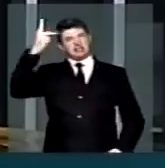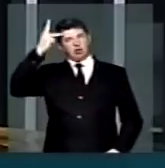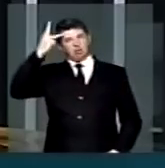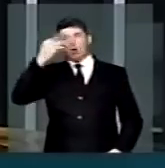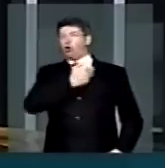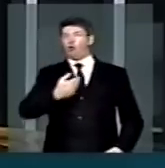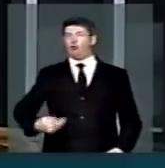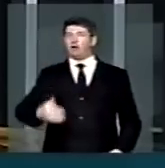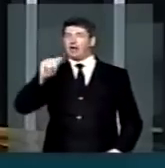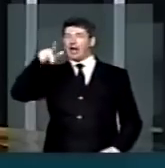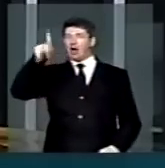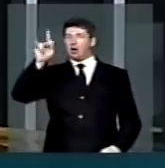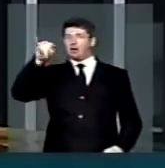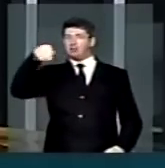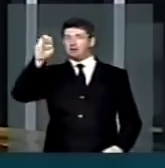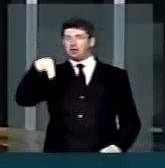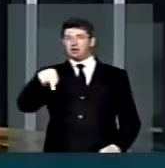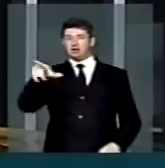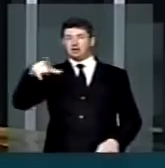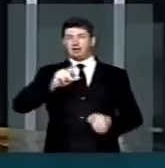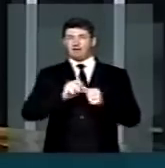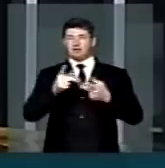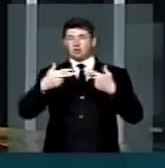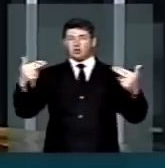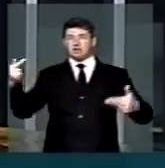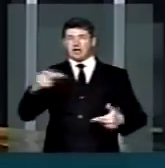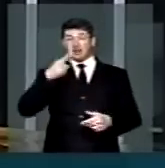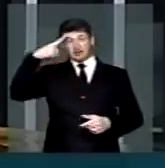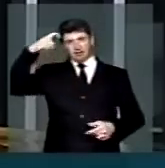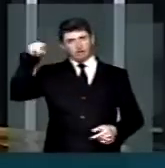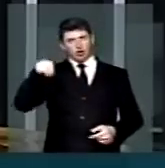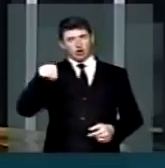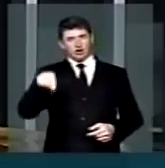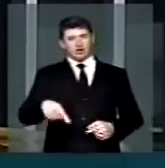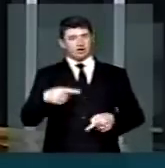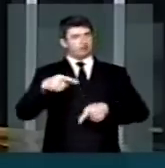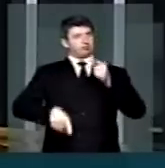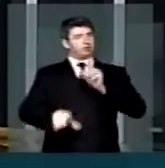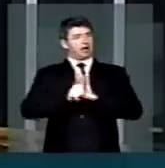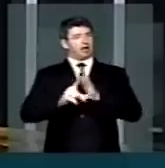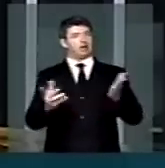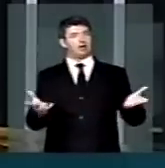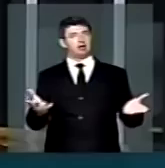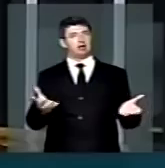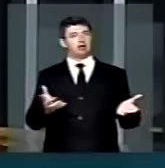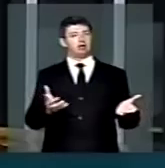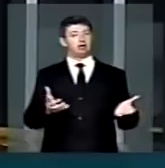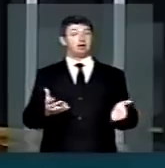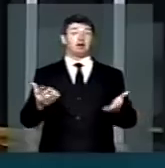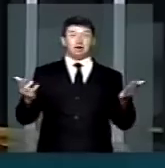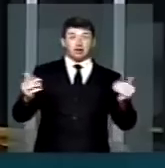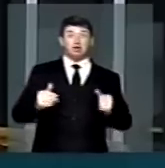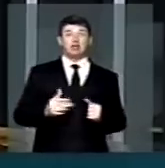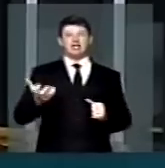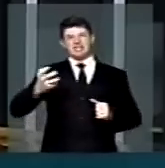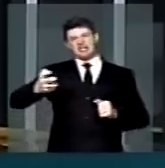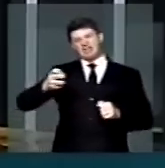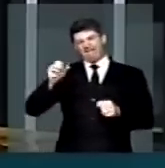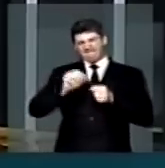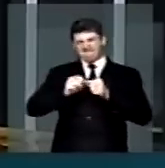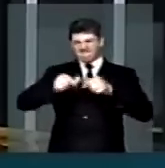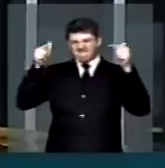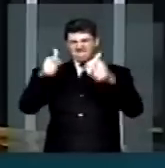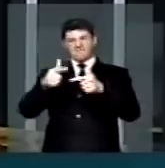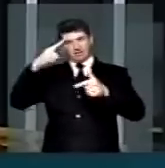Paulo, o governador de São Paulo, trilha o caminho da violência e da ilegalidade e quer criminalizar